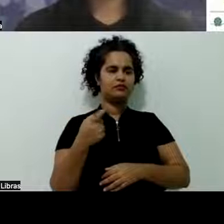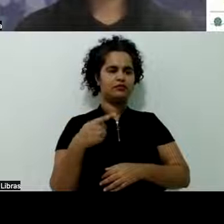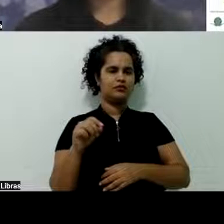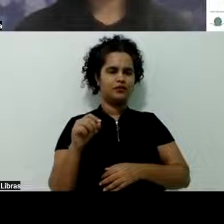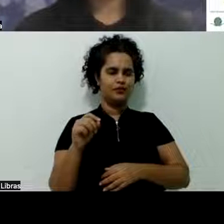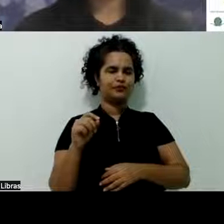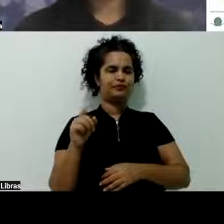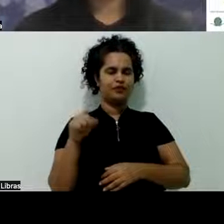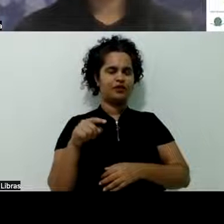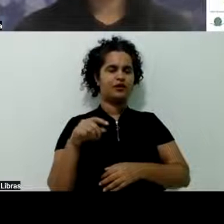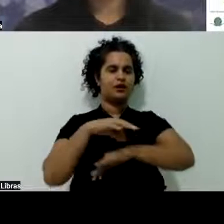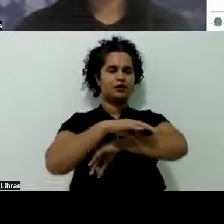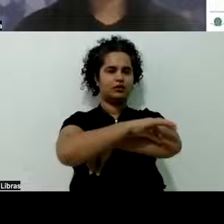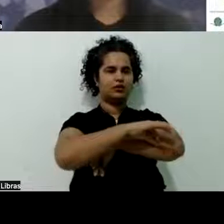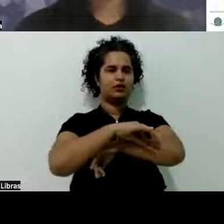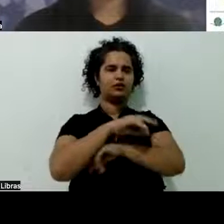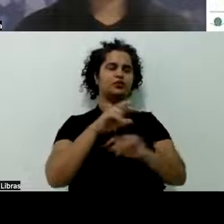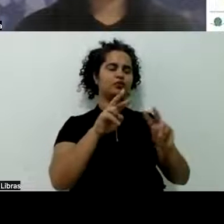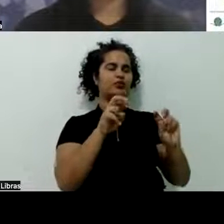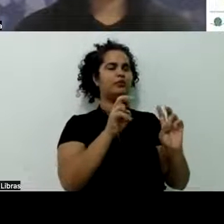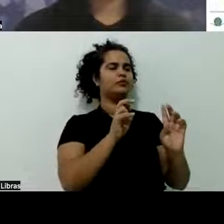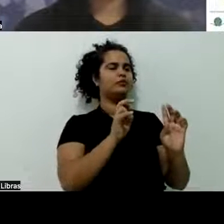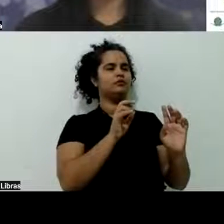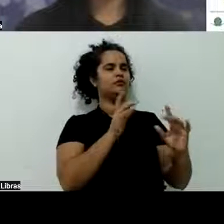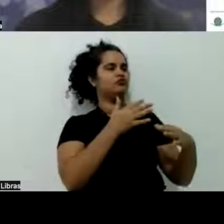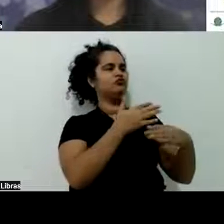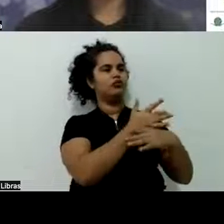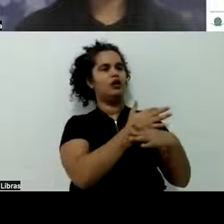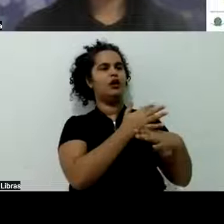sobre urbanismo tático, certo?